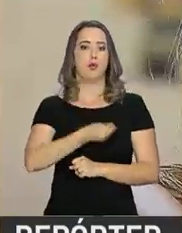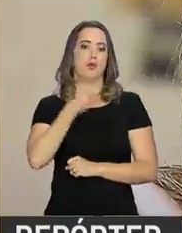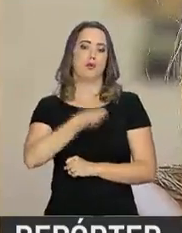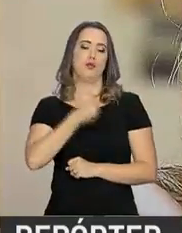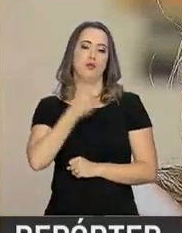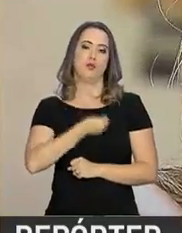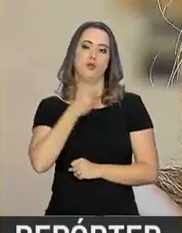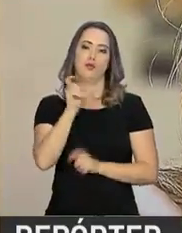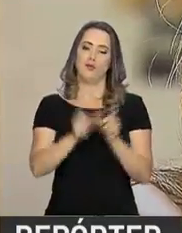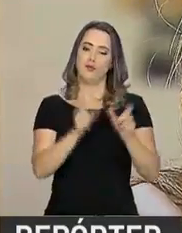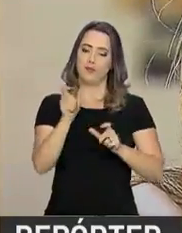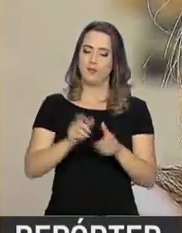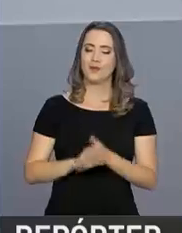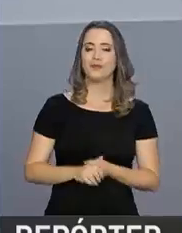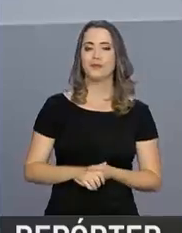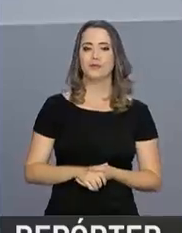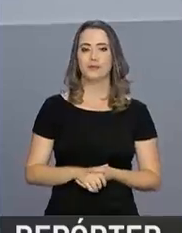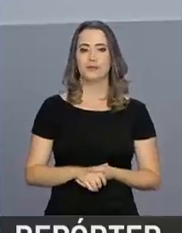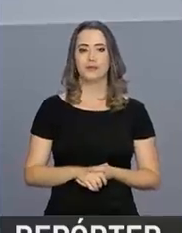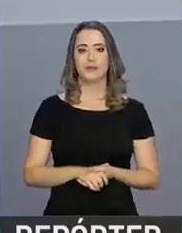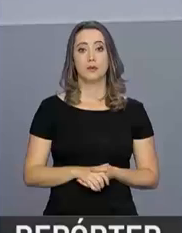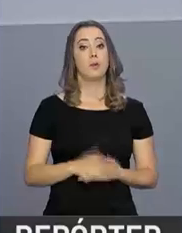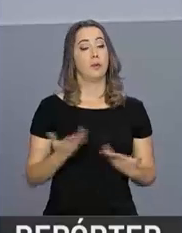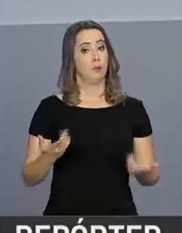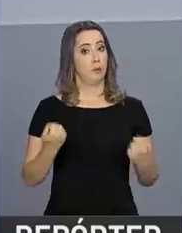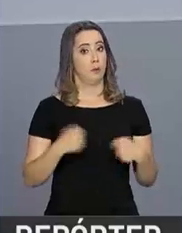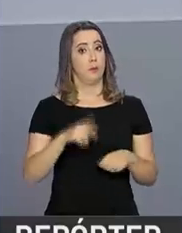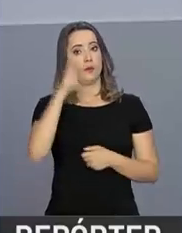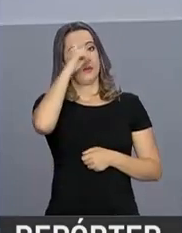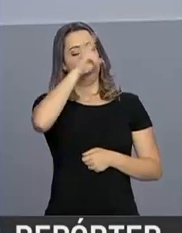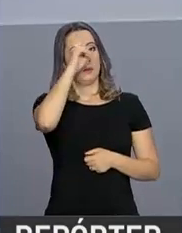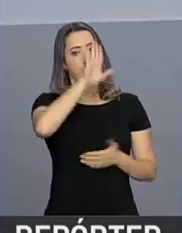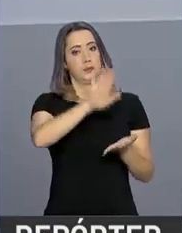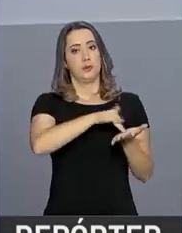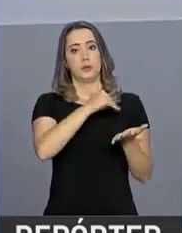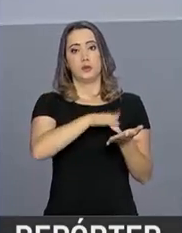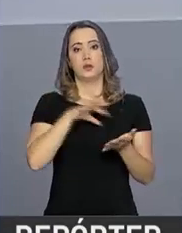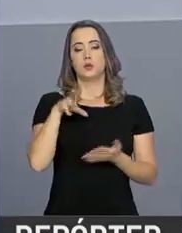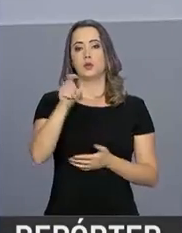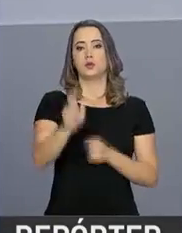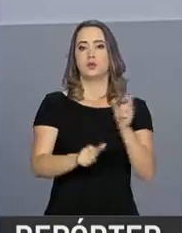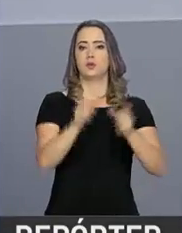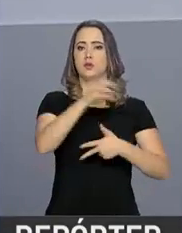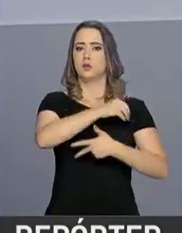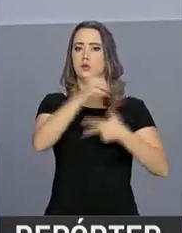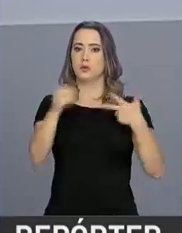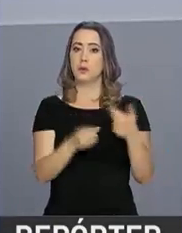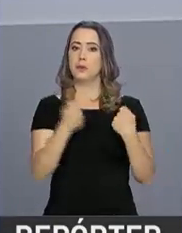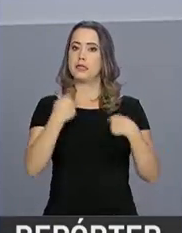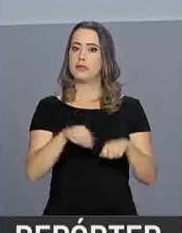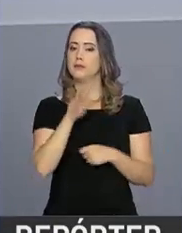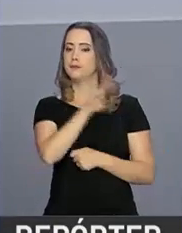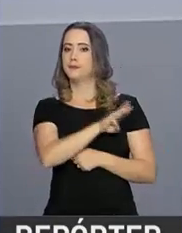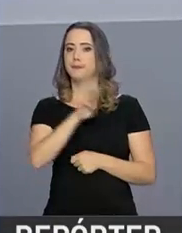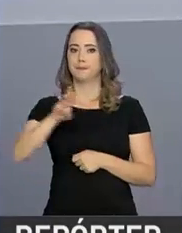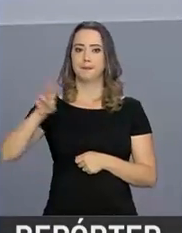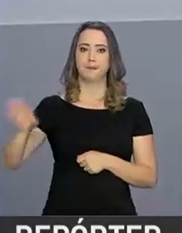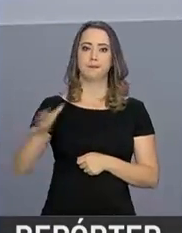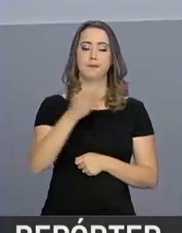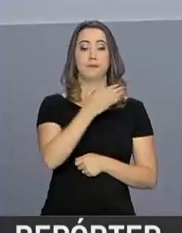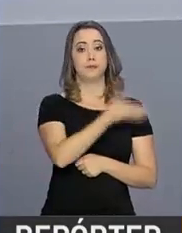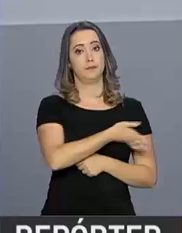digna para esses estudantes e vale lembrar que a inscrição de todos os candidatos do enem deve ser feita na página do